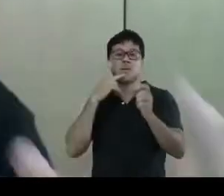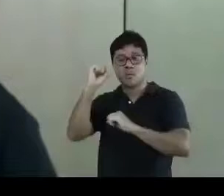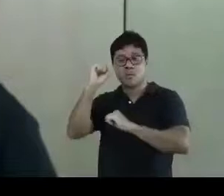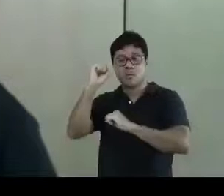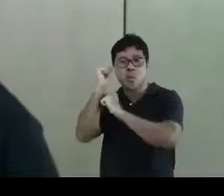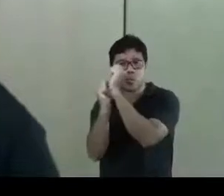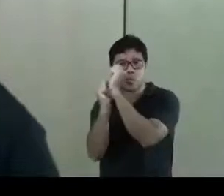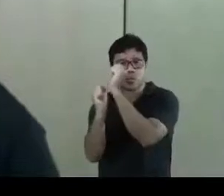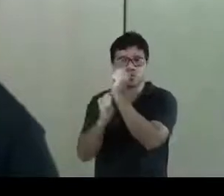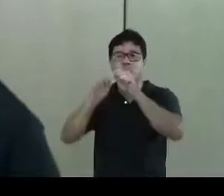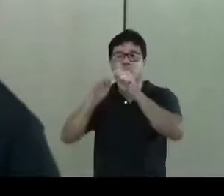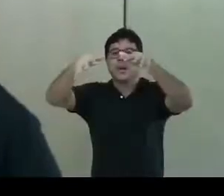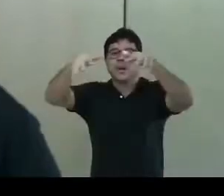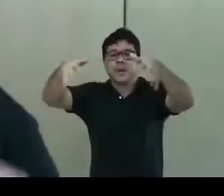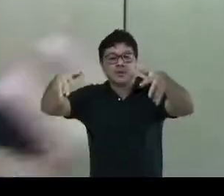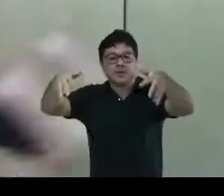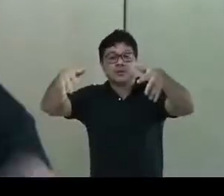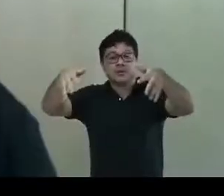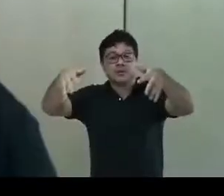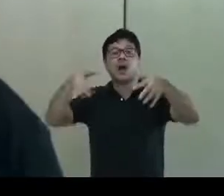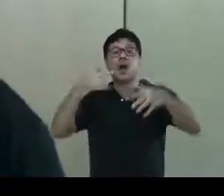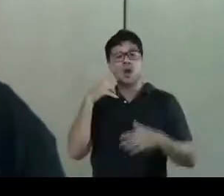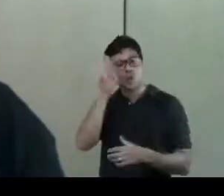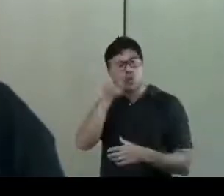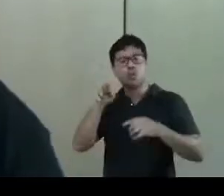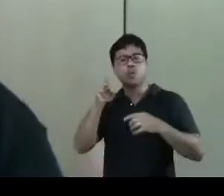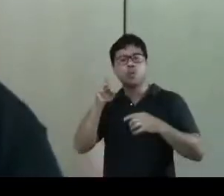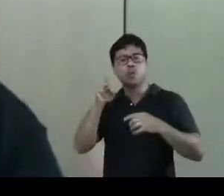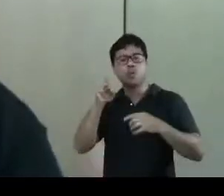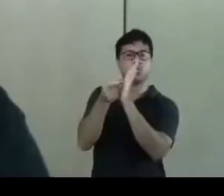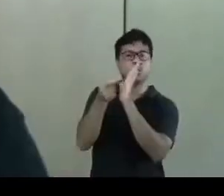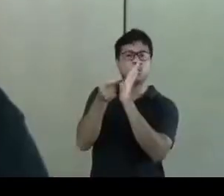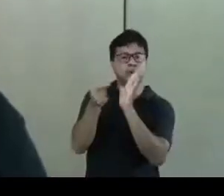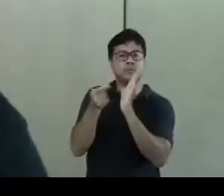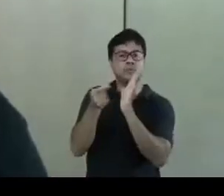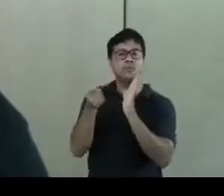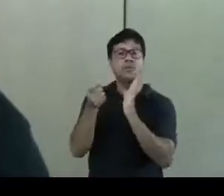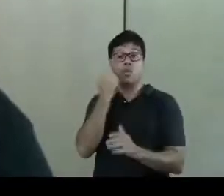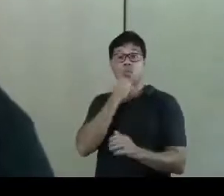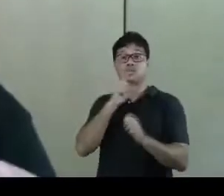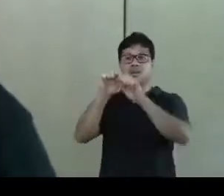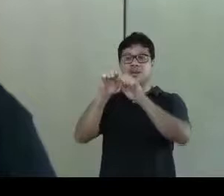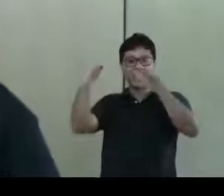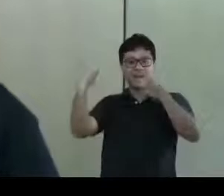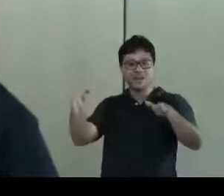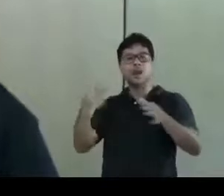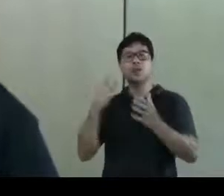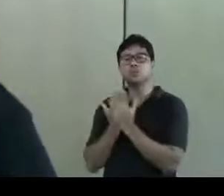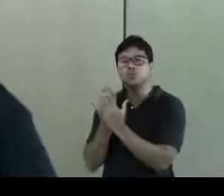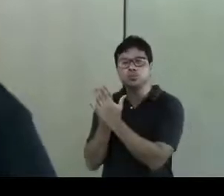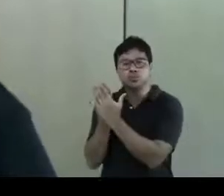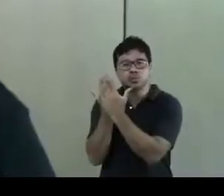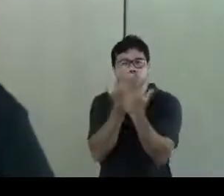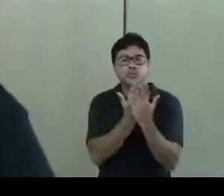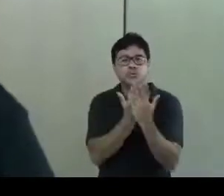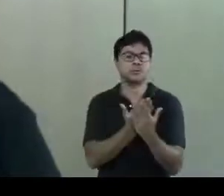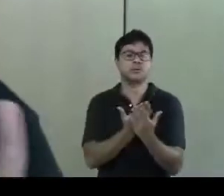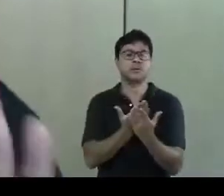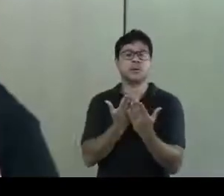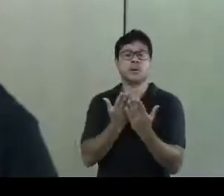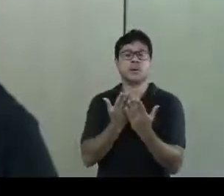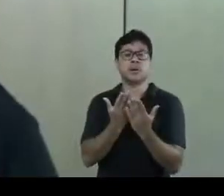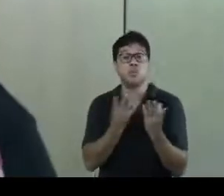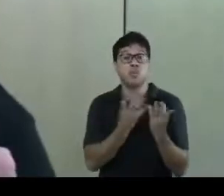de análises em rede, onde, utilizando determinados softwares, a gente consegue fazer estudos de